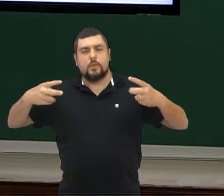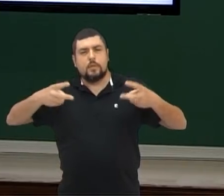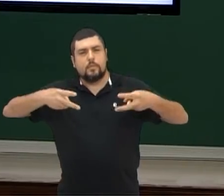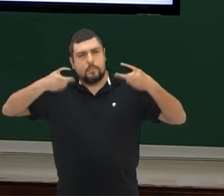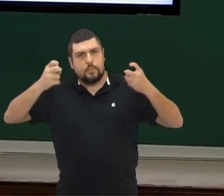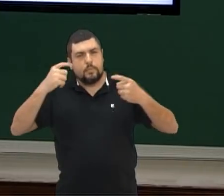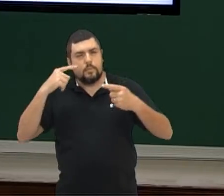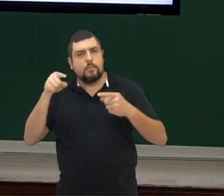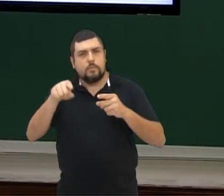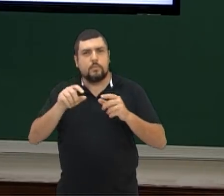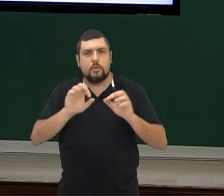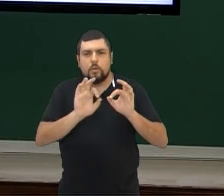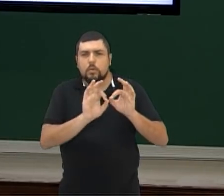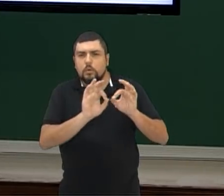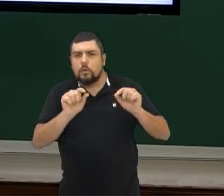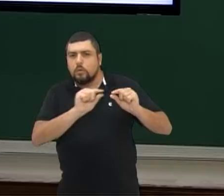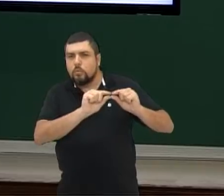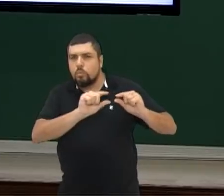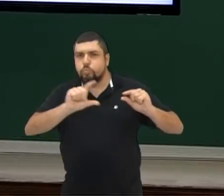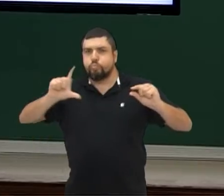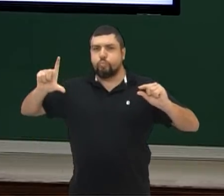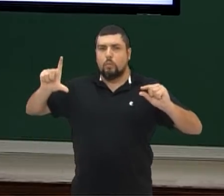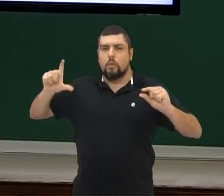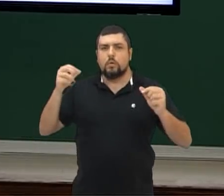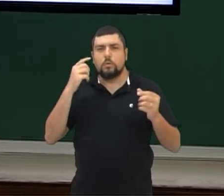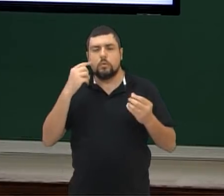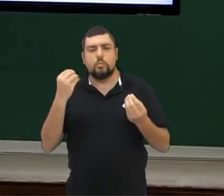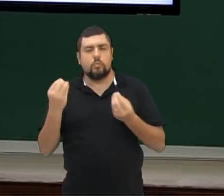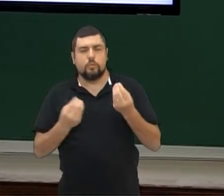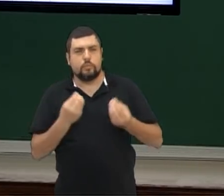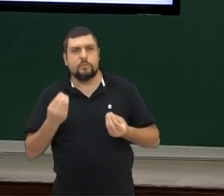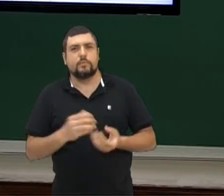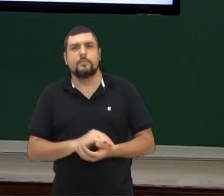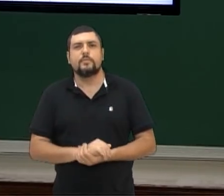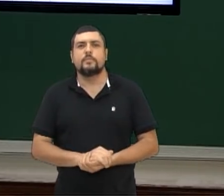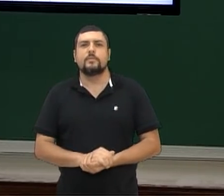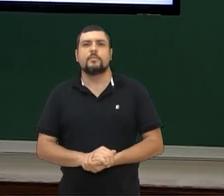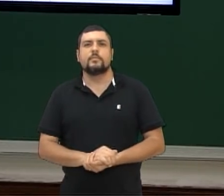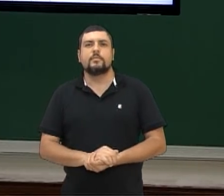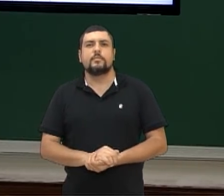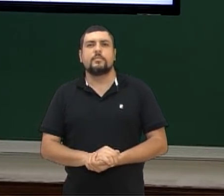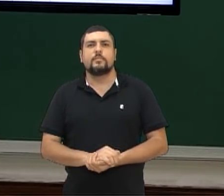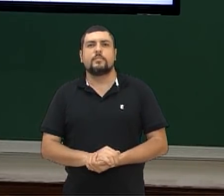anterior. Assim, a imagem fica ampliada.